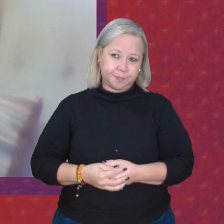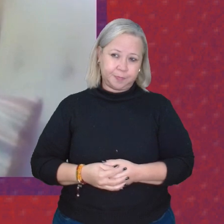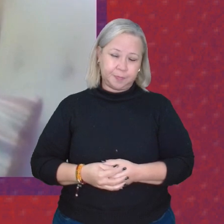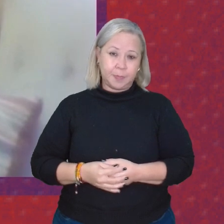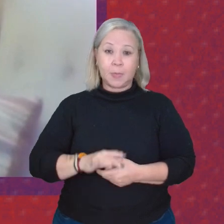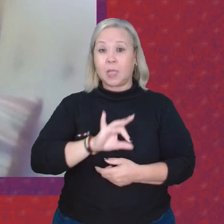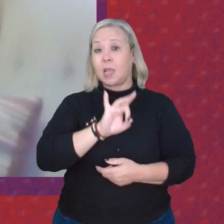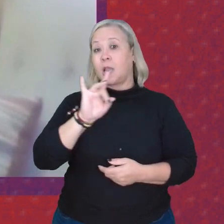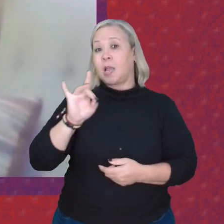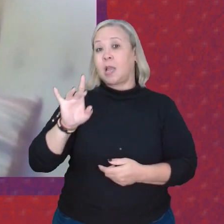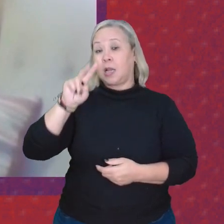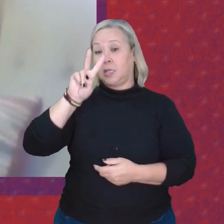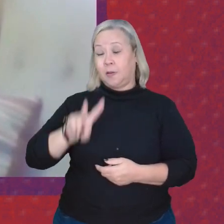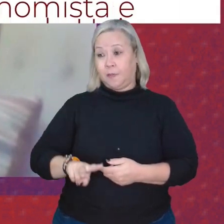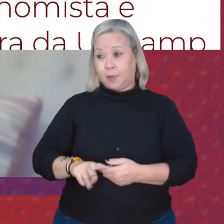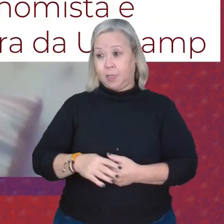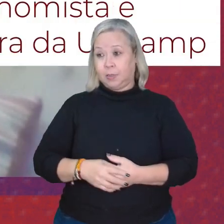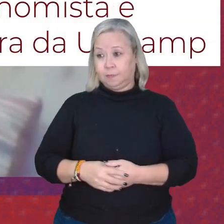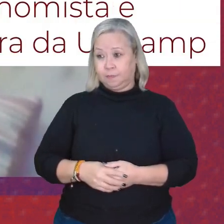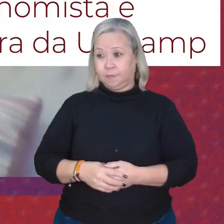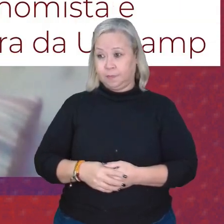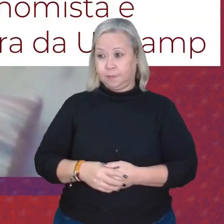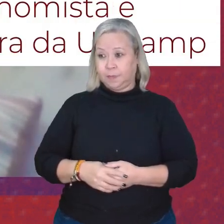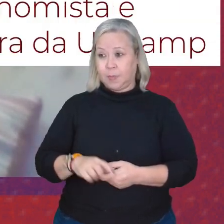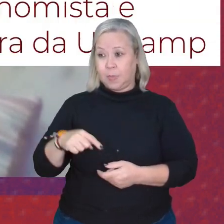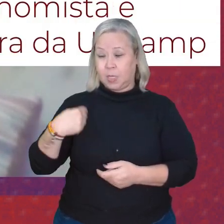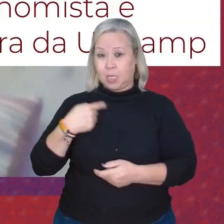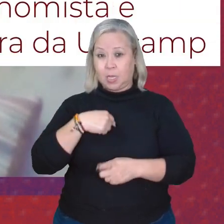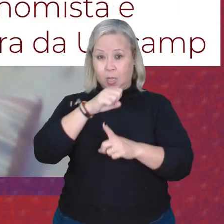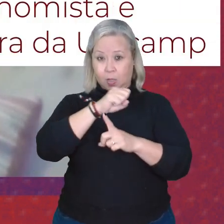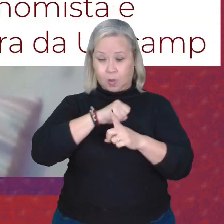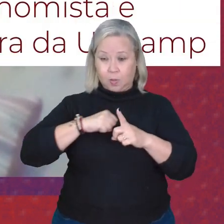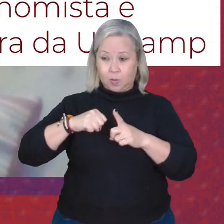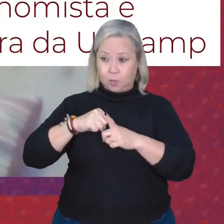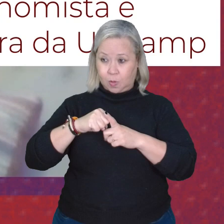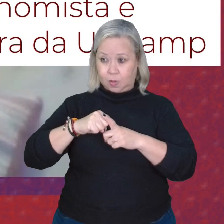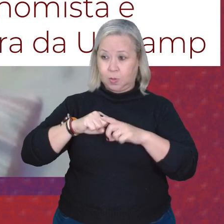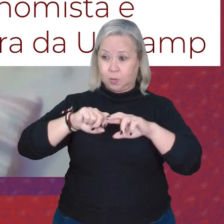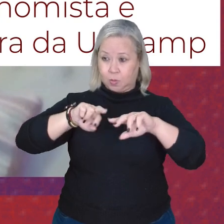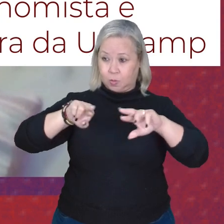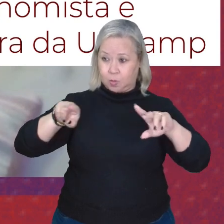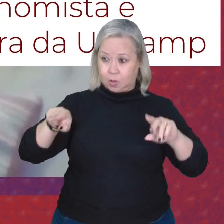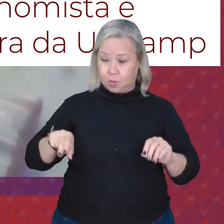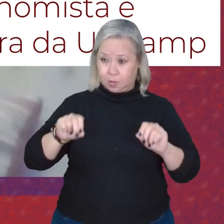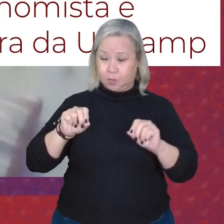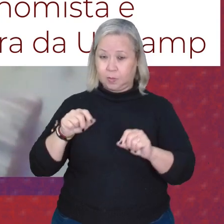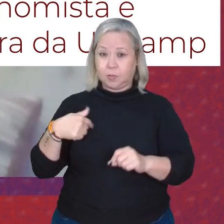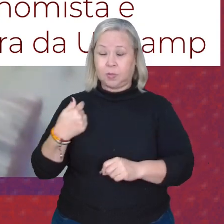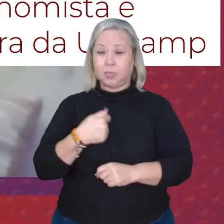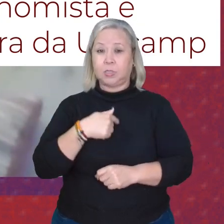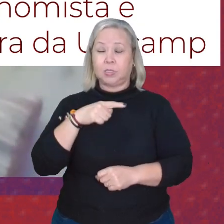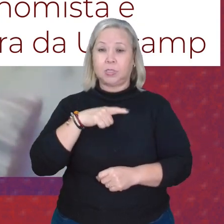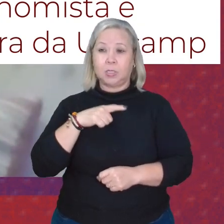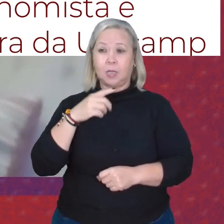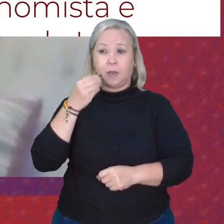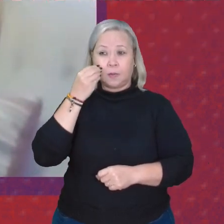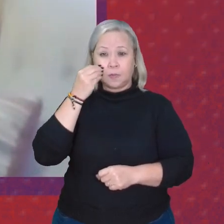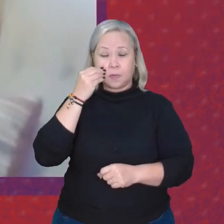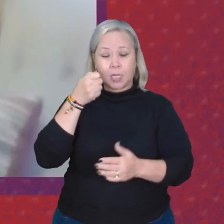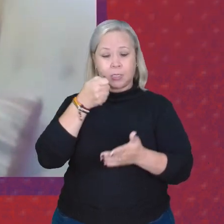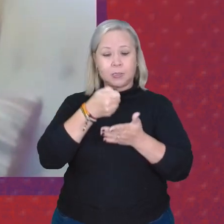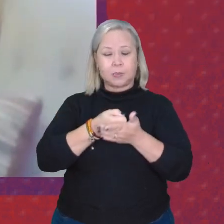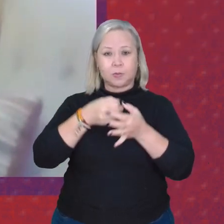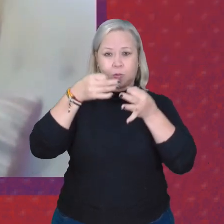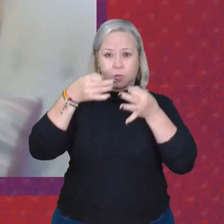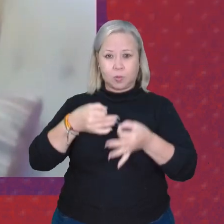Cada vez mais, em nossas sociedades, a gente tem